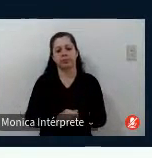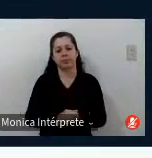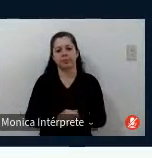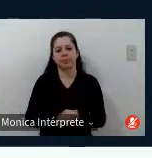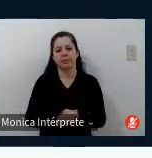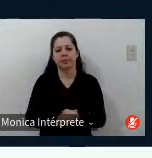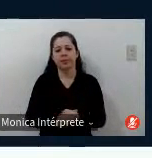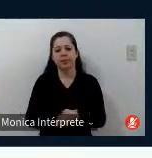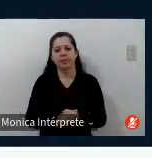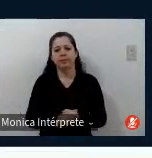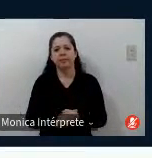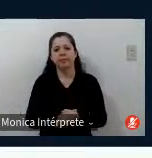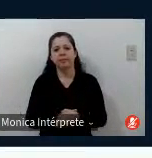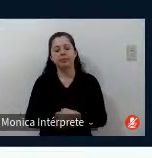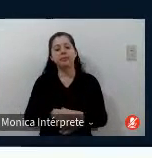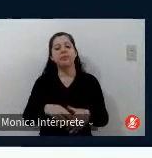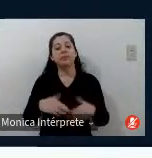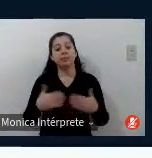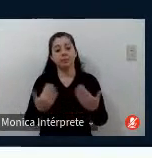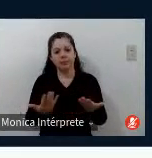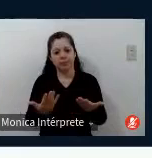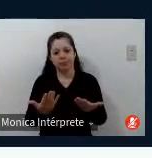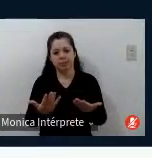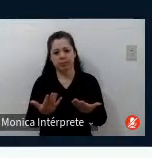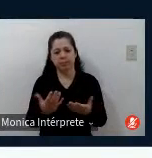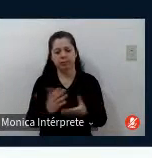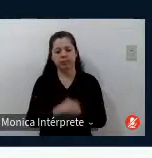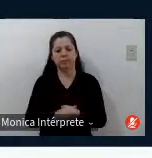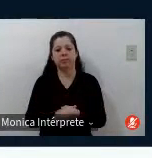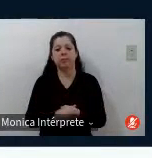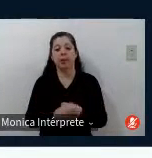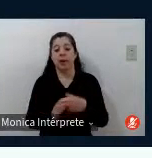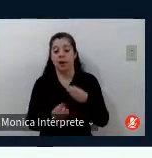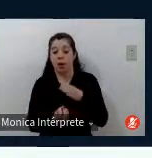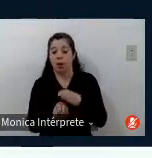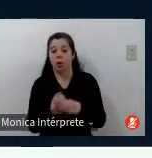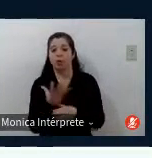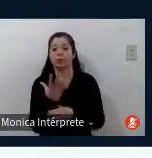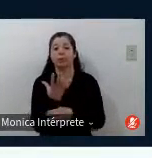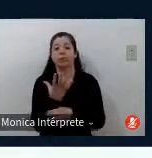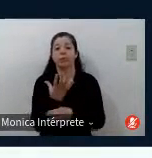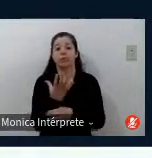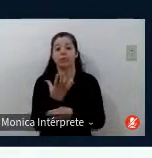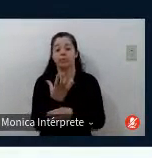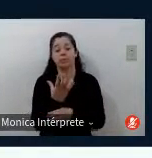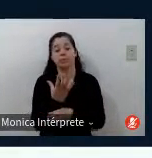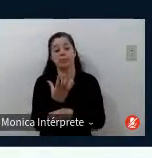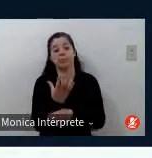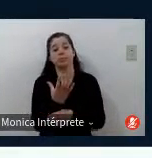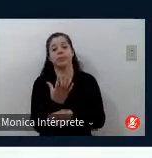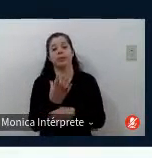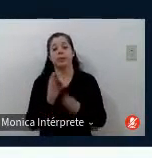a construção de consensos, e, enfim, a gente poder avançar naquilo que a gente se propõe.